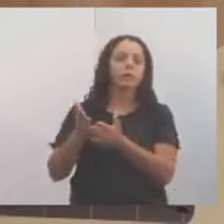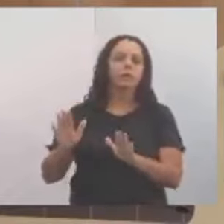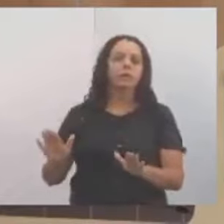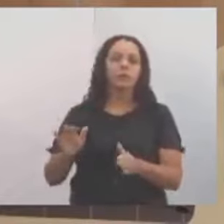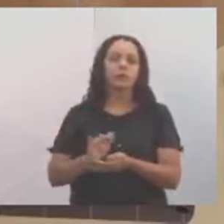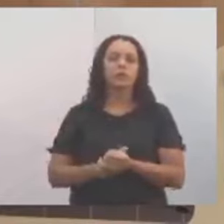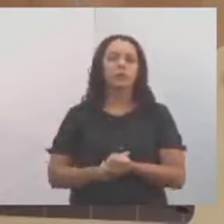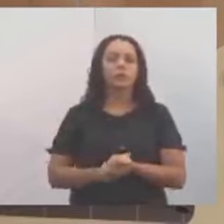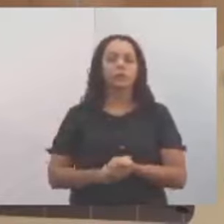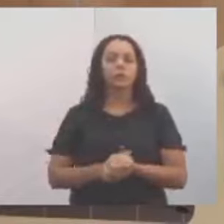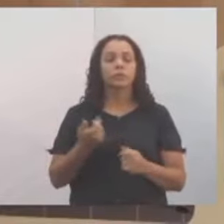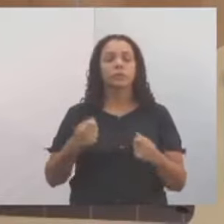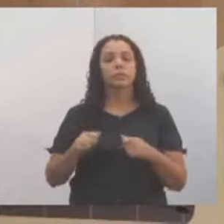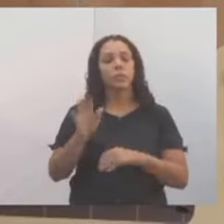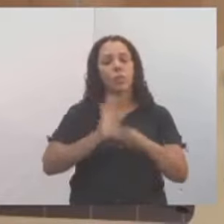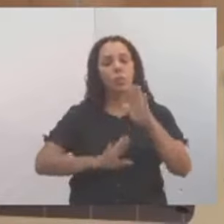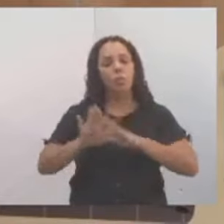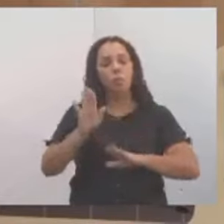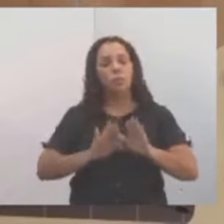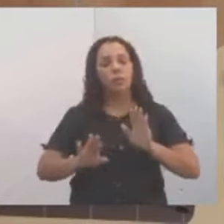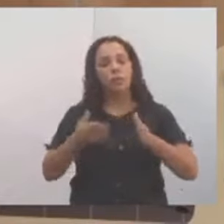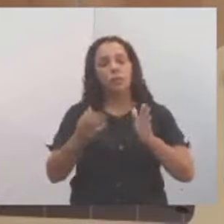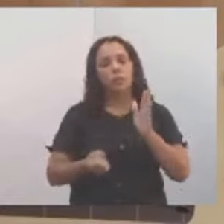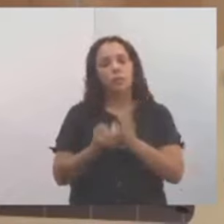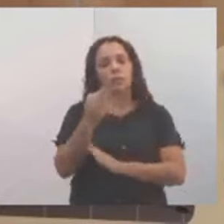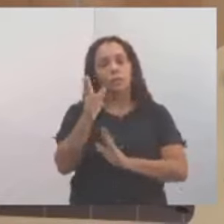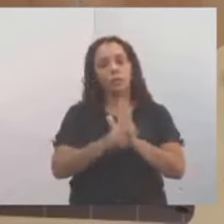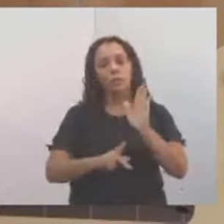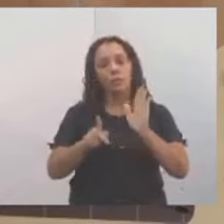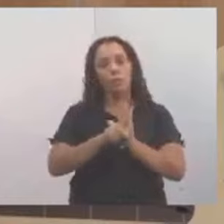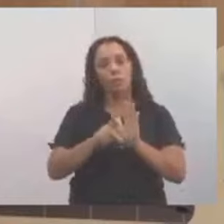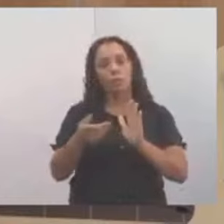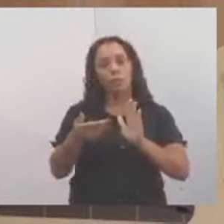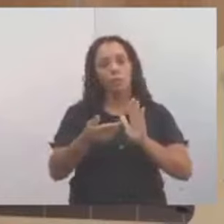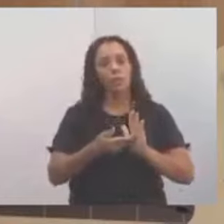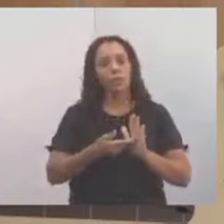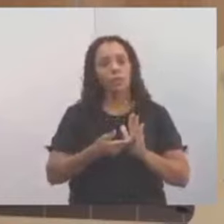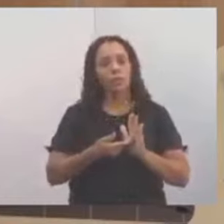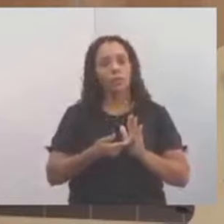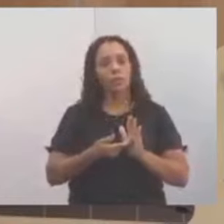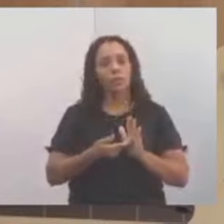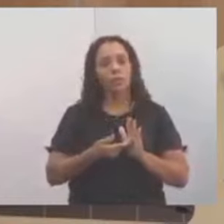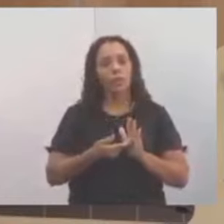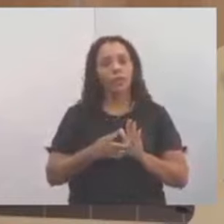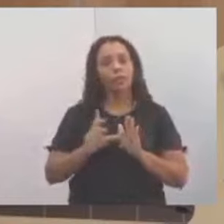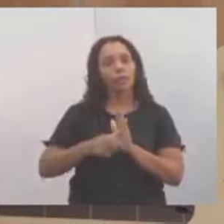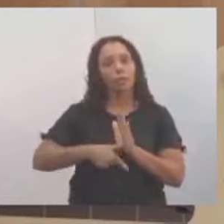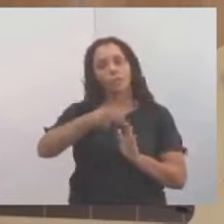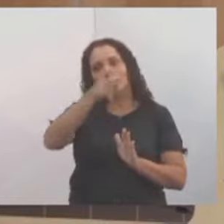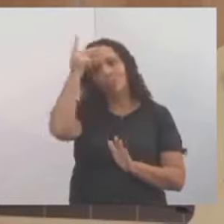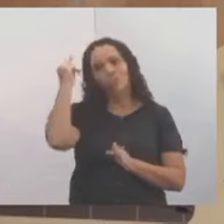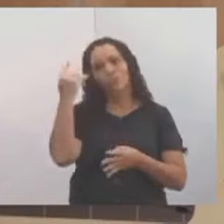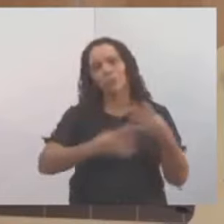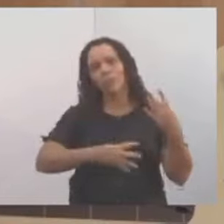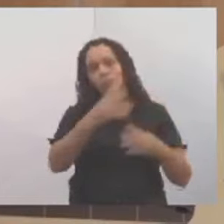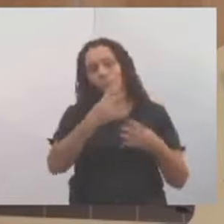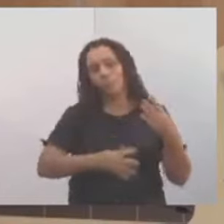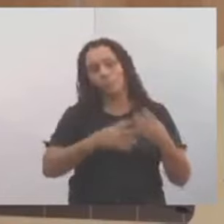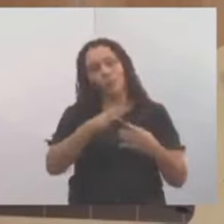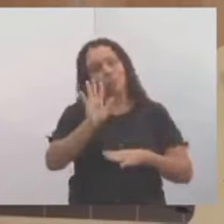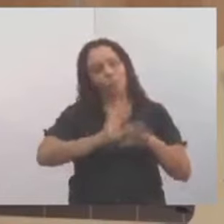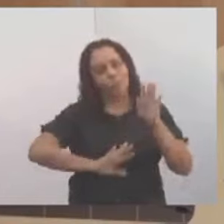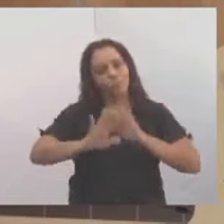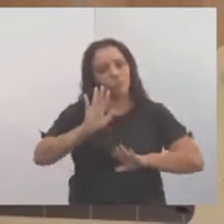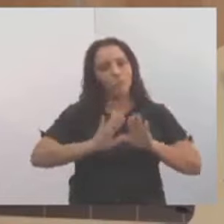tomar muito cuidado quando você coloca um projeto desse. O projeto, o poder público não deixar fazer. Você está entendendo? Não